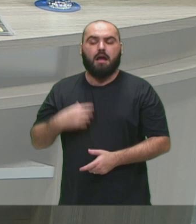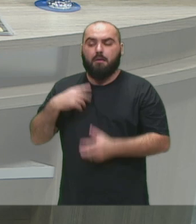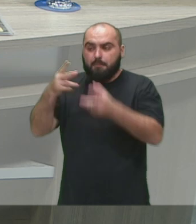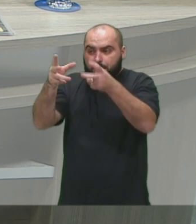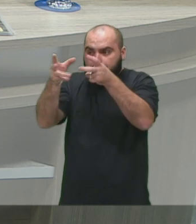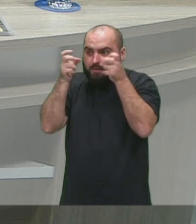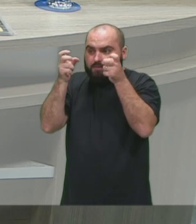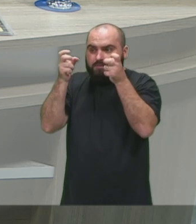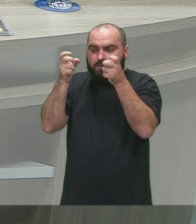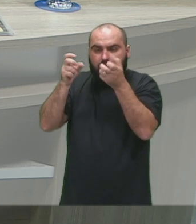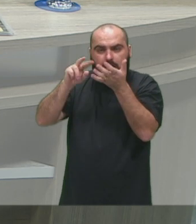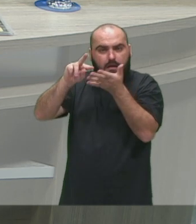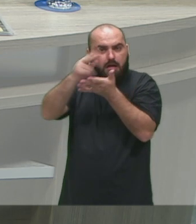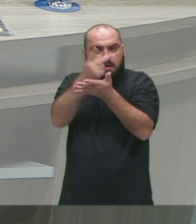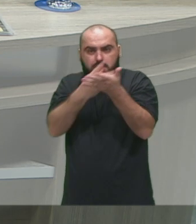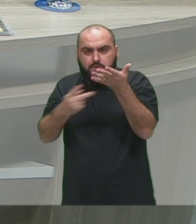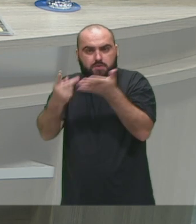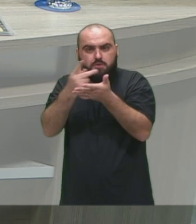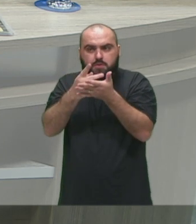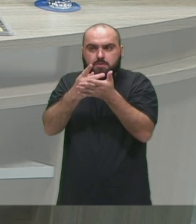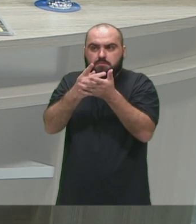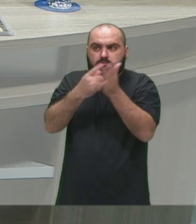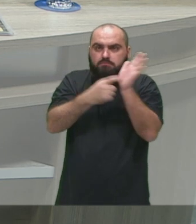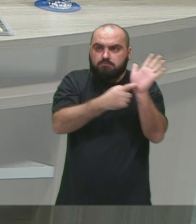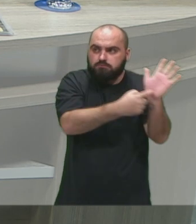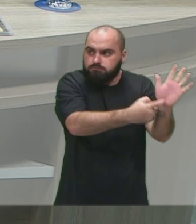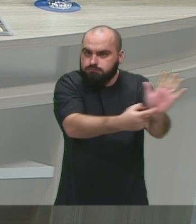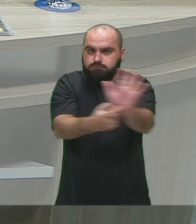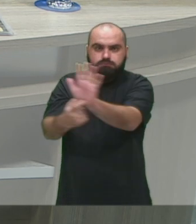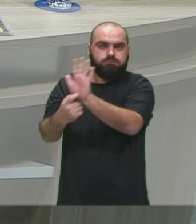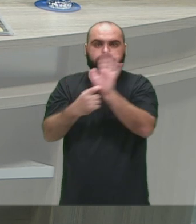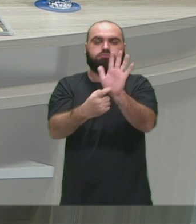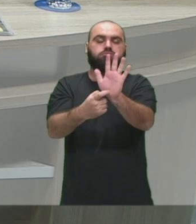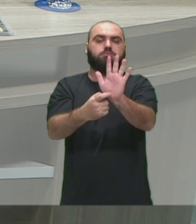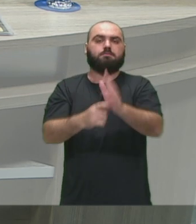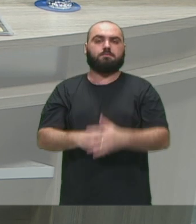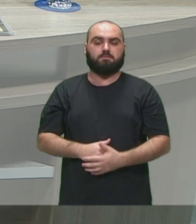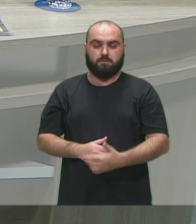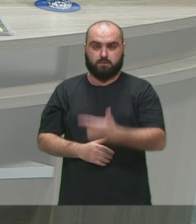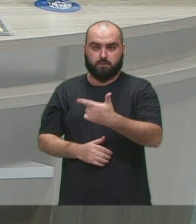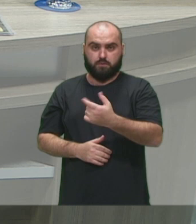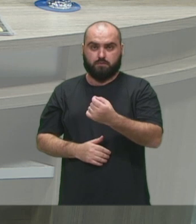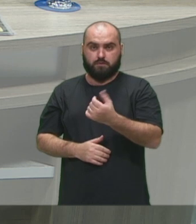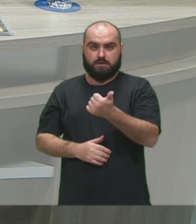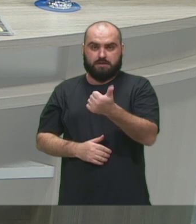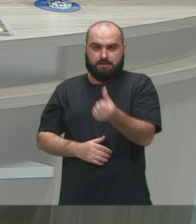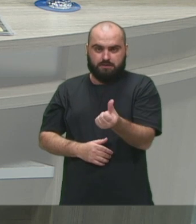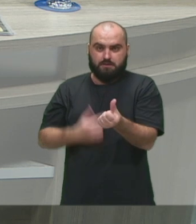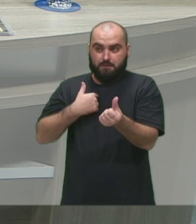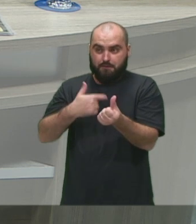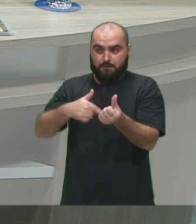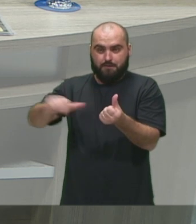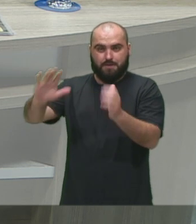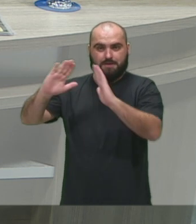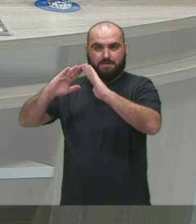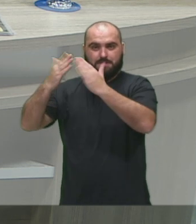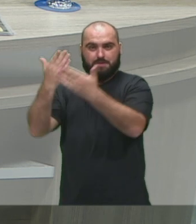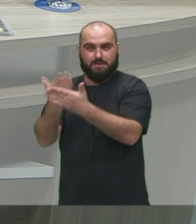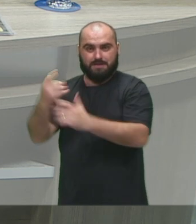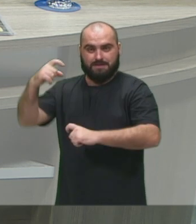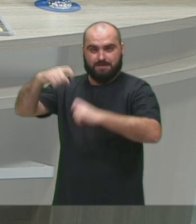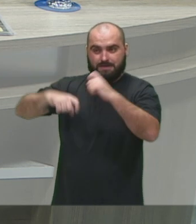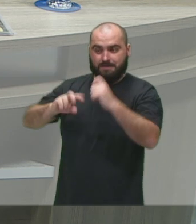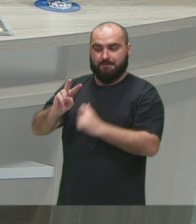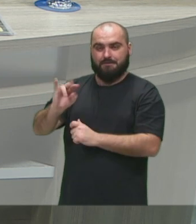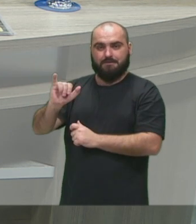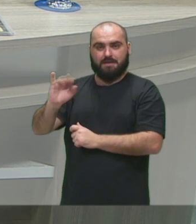ser a voz daqueles que não têm voz. Em 2016, eu fui fazer uma escola de sexualidade em Vitória, no